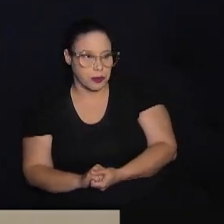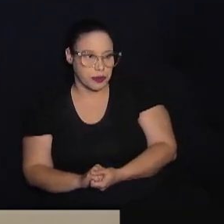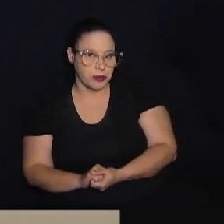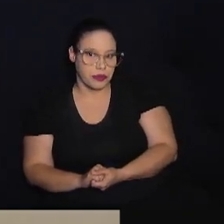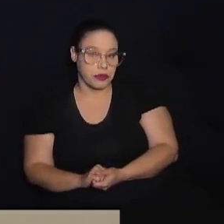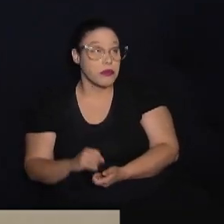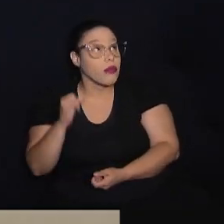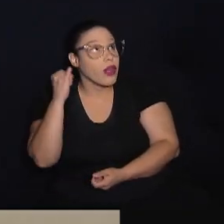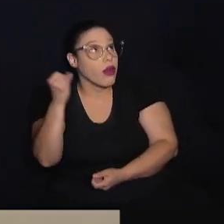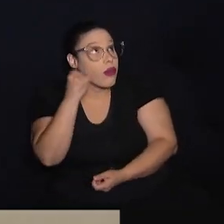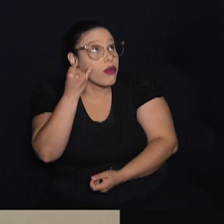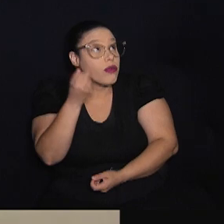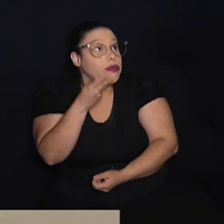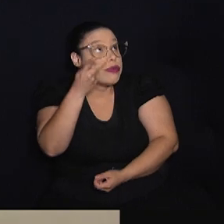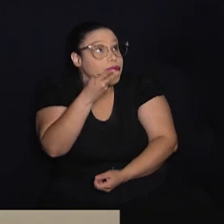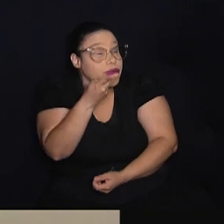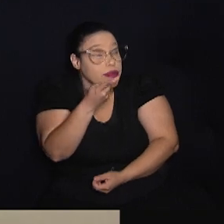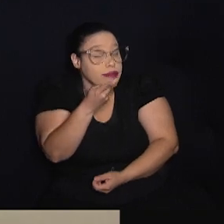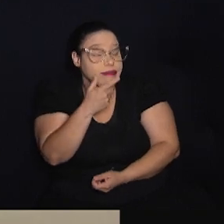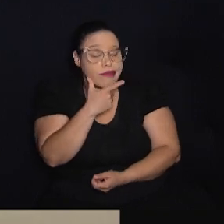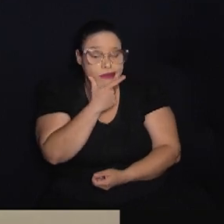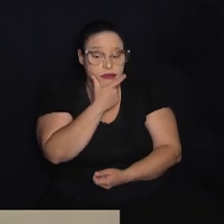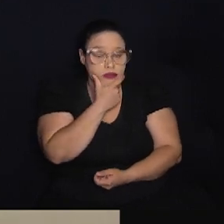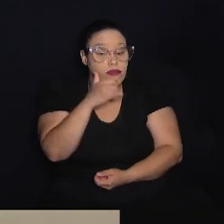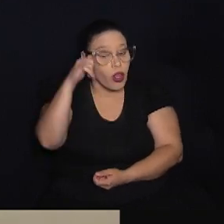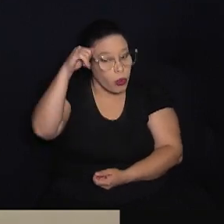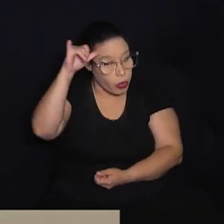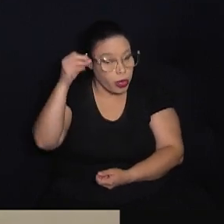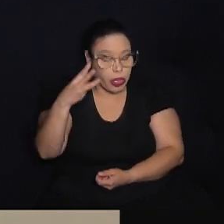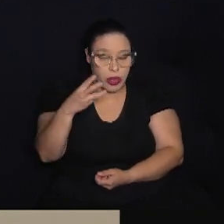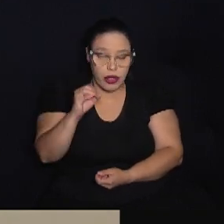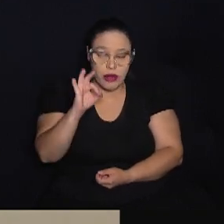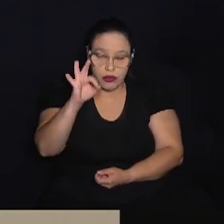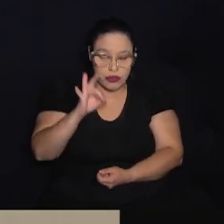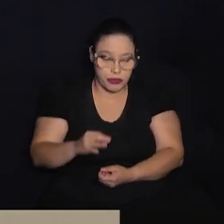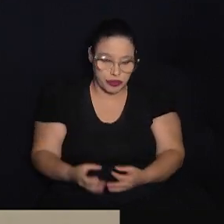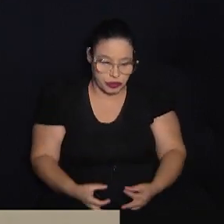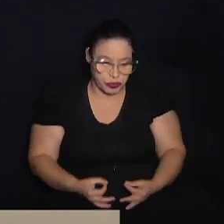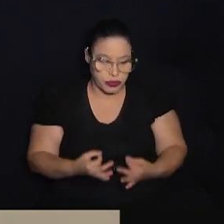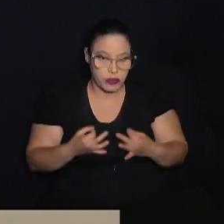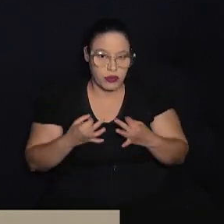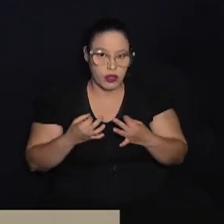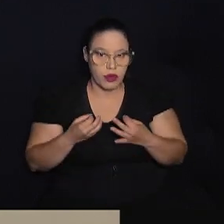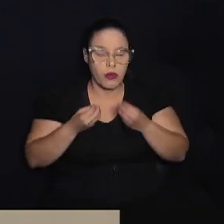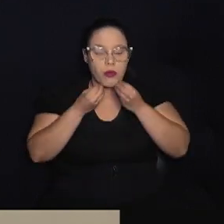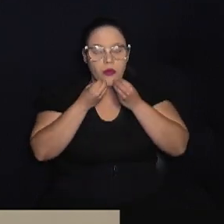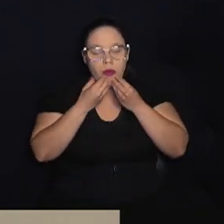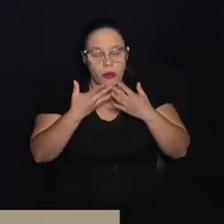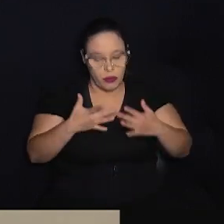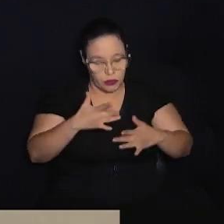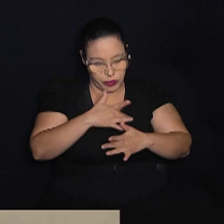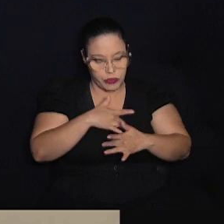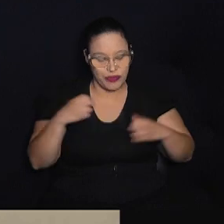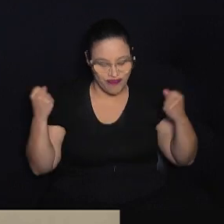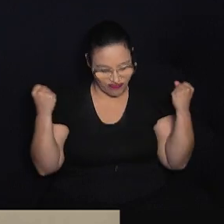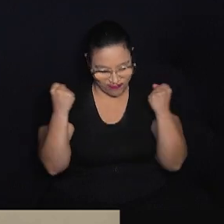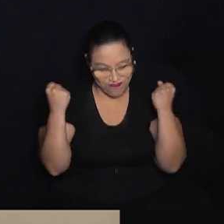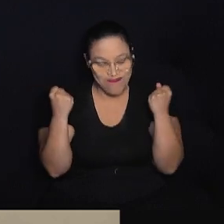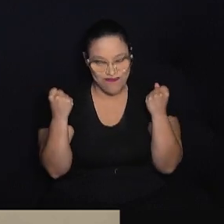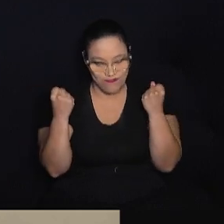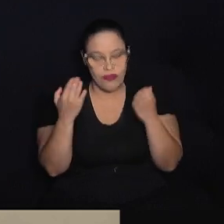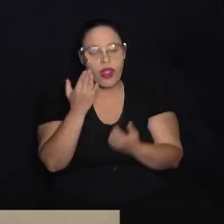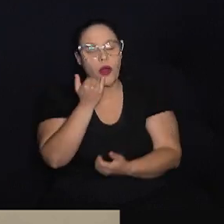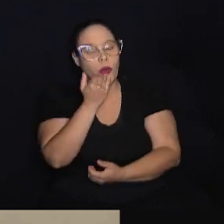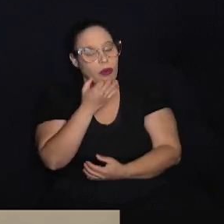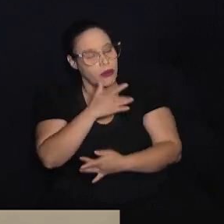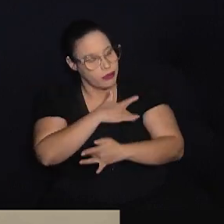É importante falar assim, a gente consegue prevenir 30% dos cânceres se a gente tiver uma boa atividade física, uma